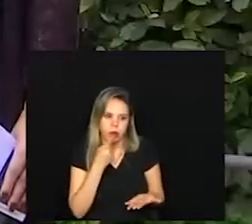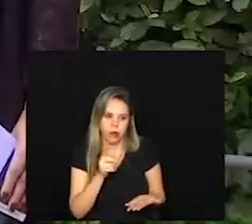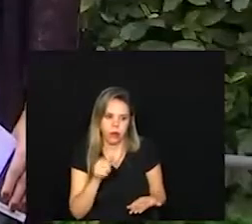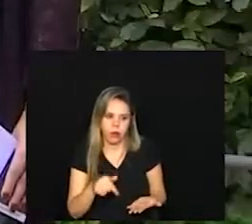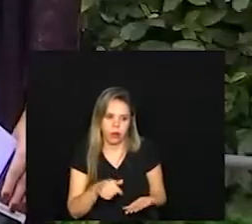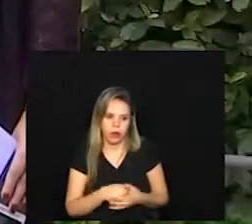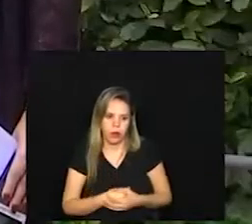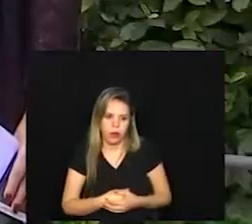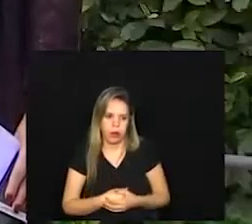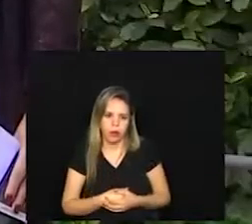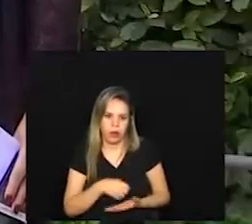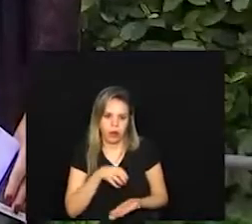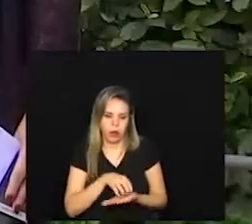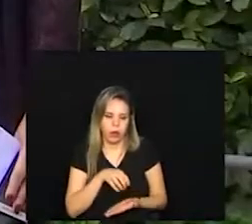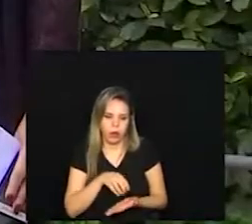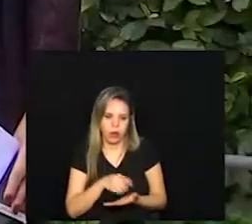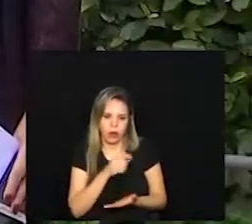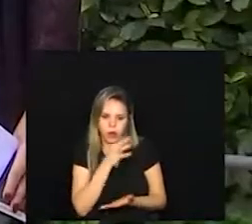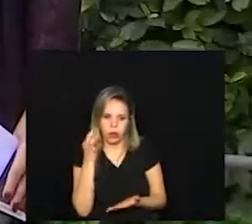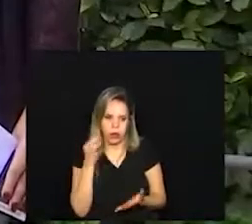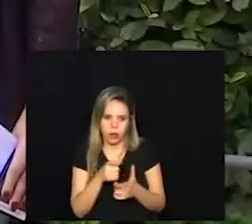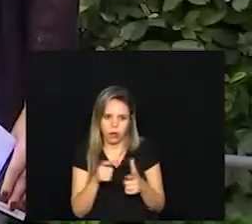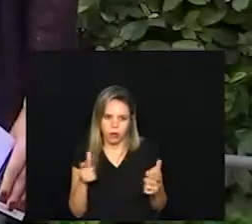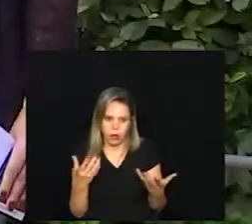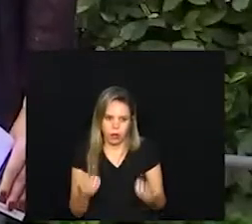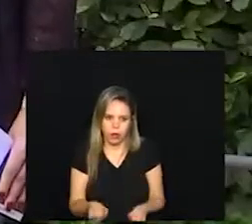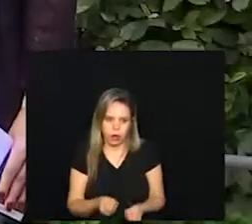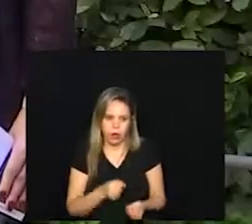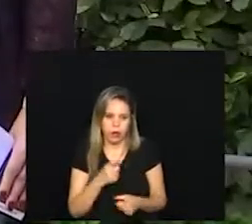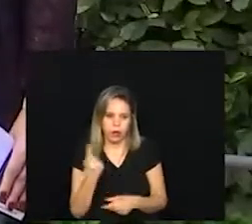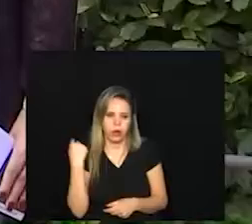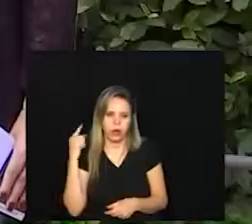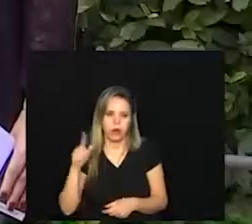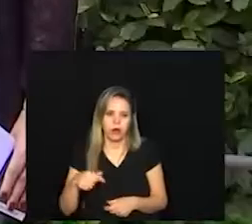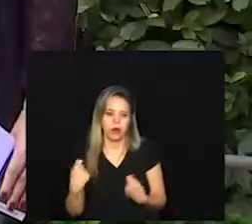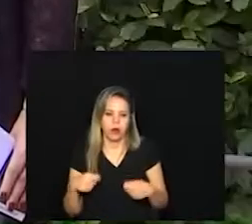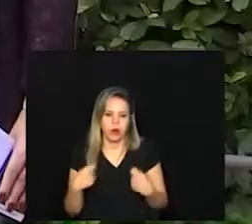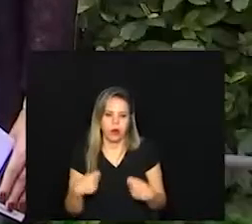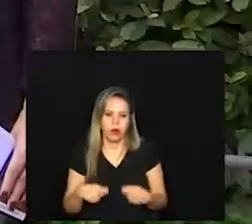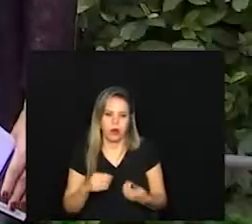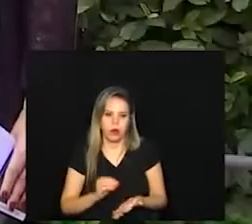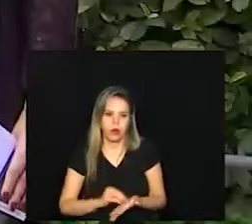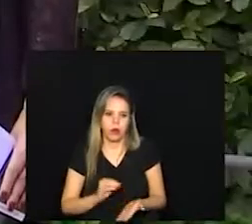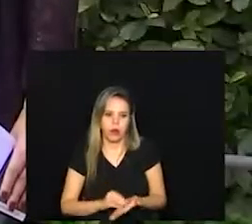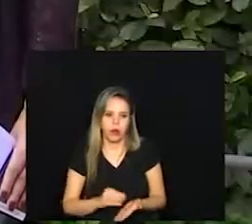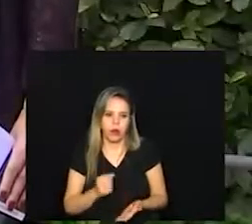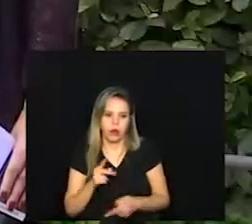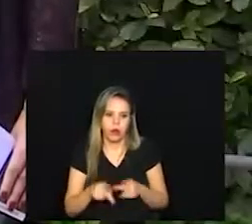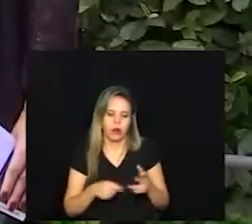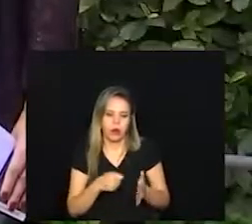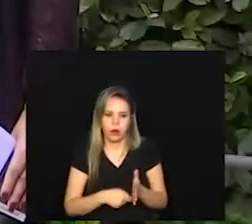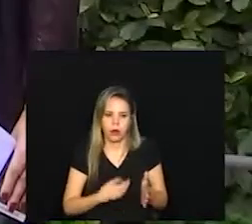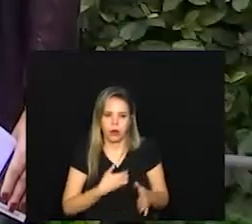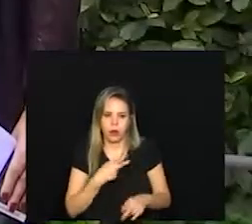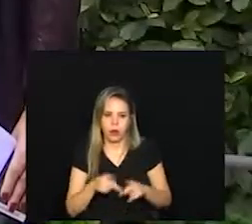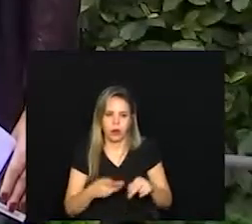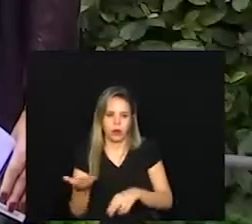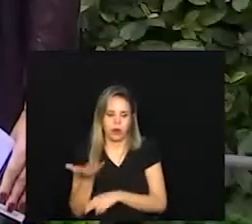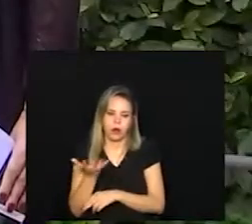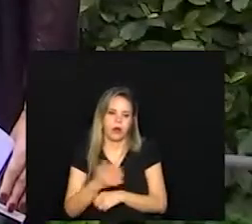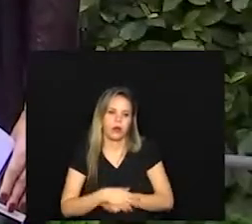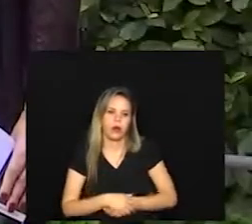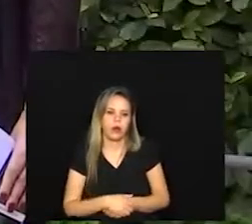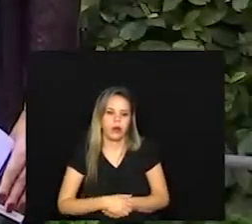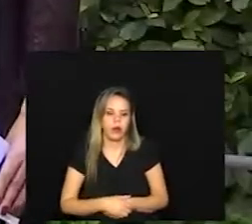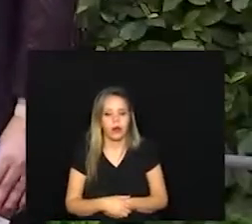esse equipamento teve uma excelente acolhida. Realmente era algo que estava faltando para a política para pessoas em situação de